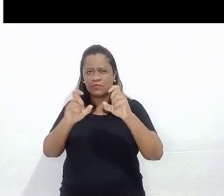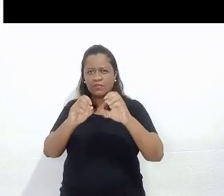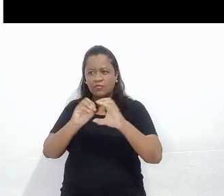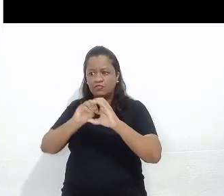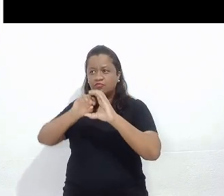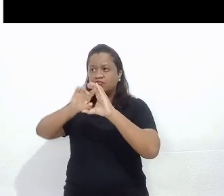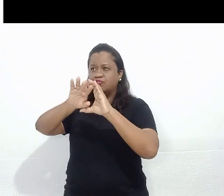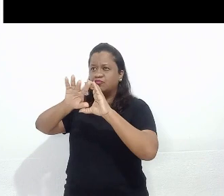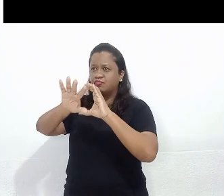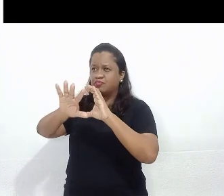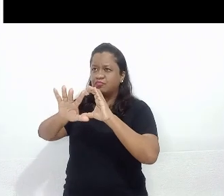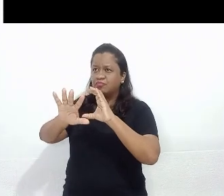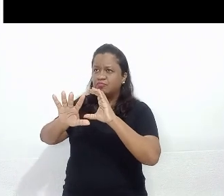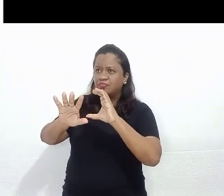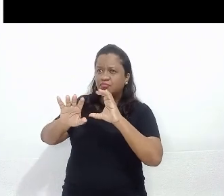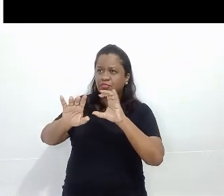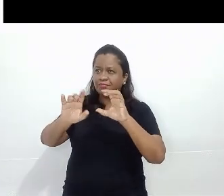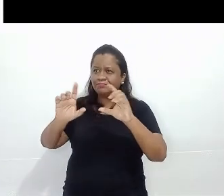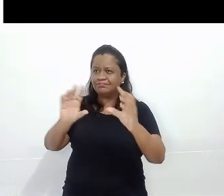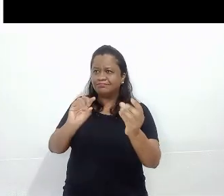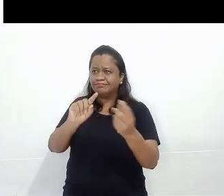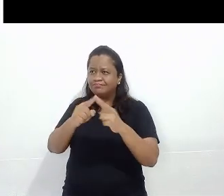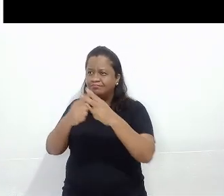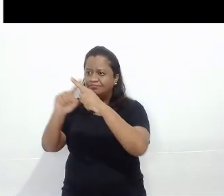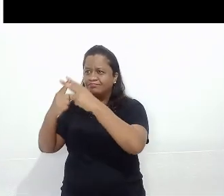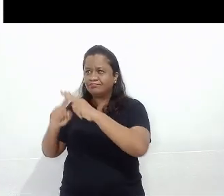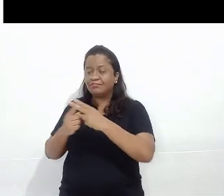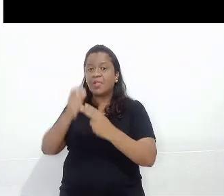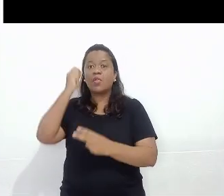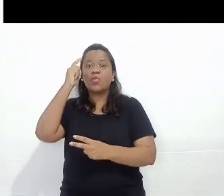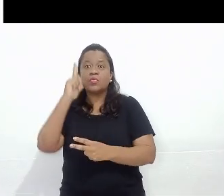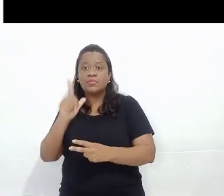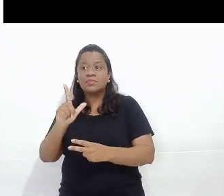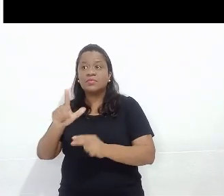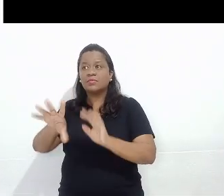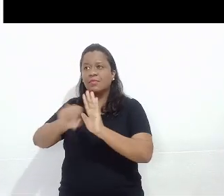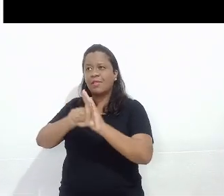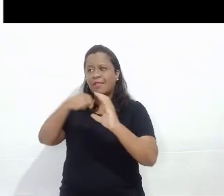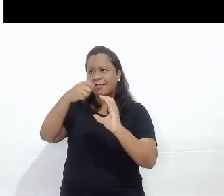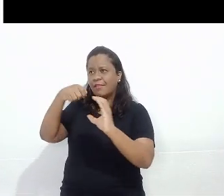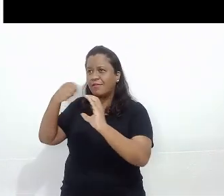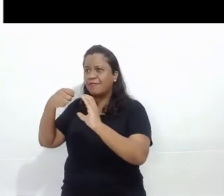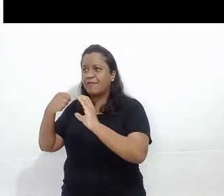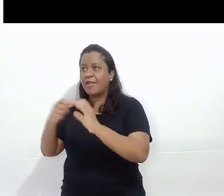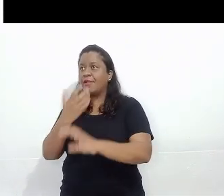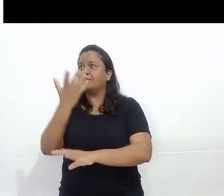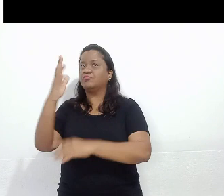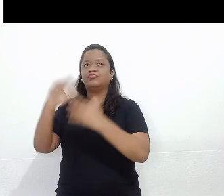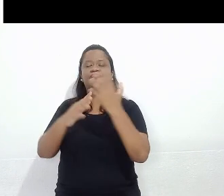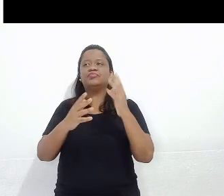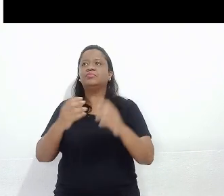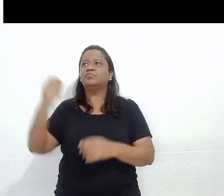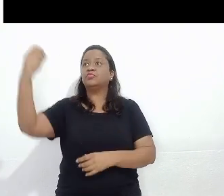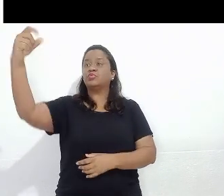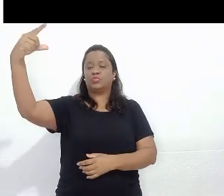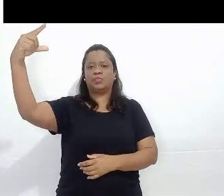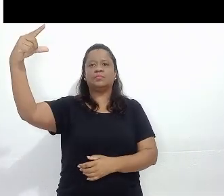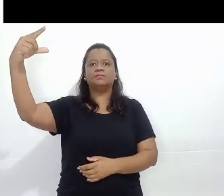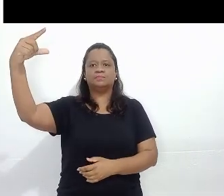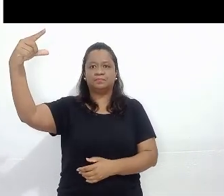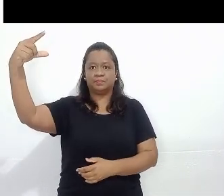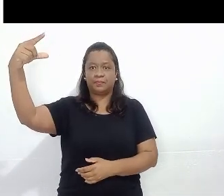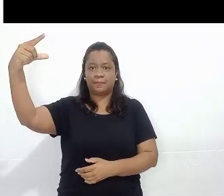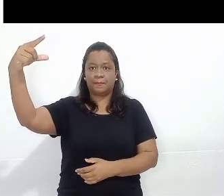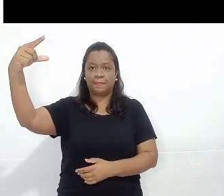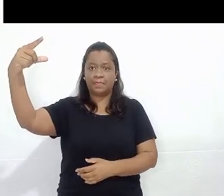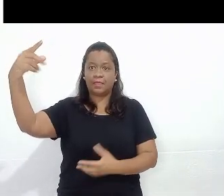tudo mais, para que você consiga gravá-lo dessa forma de branco ao ar livre, o sol que você imaginou. Senão,